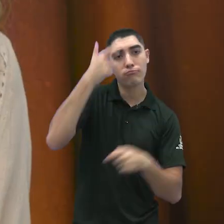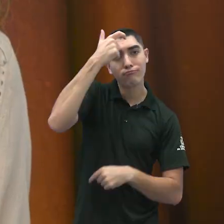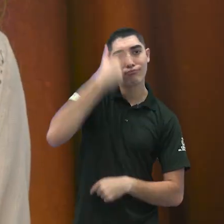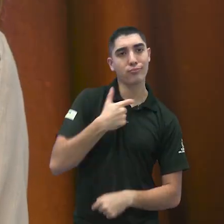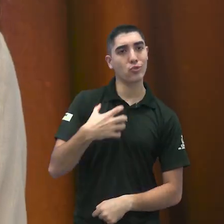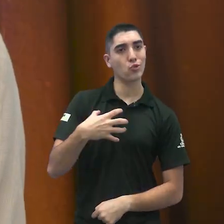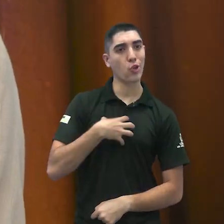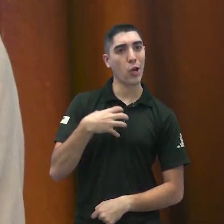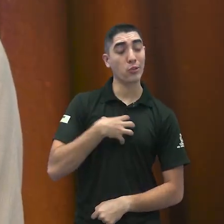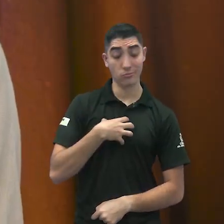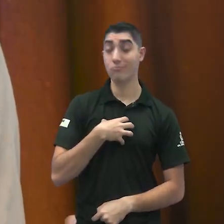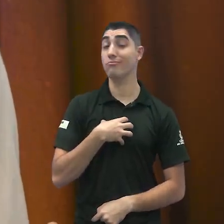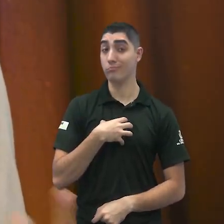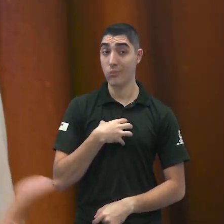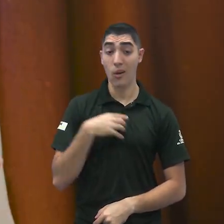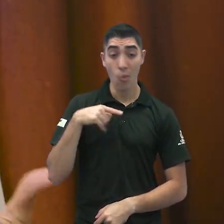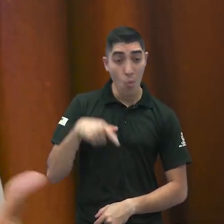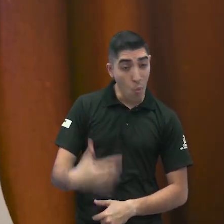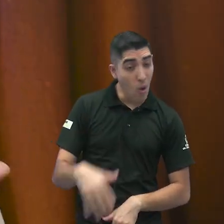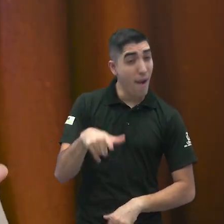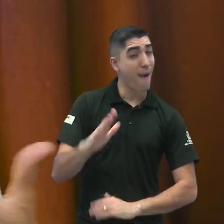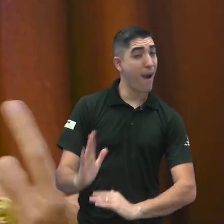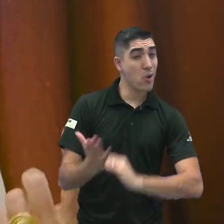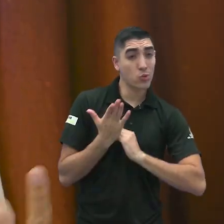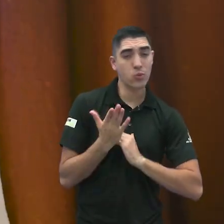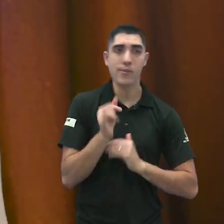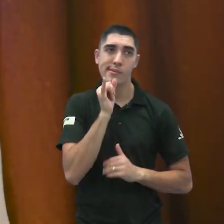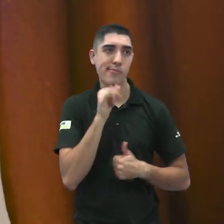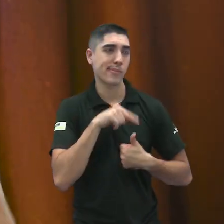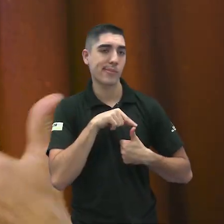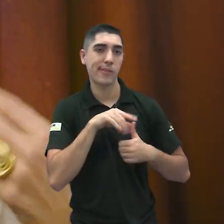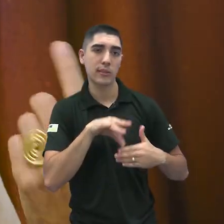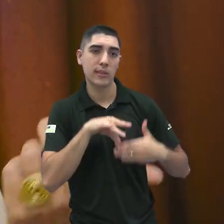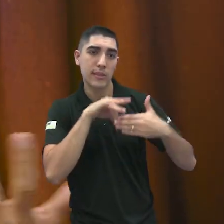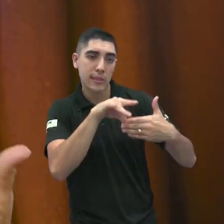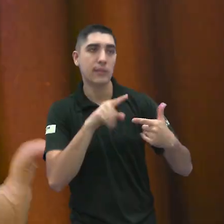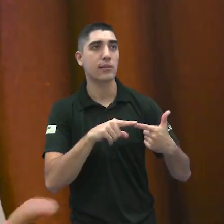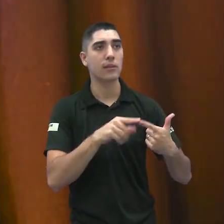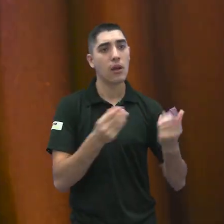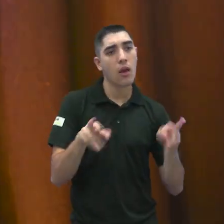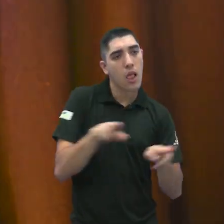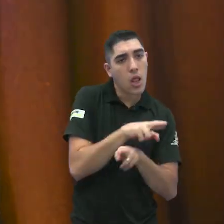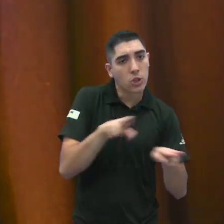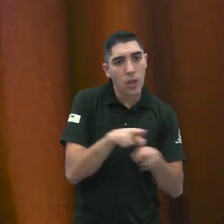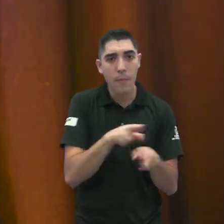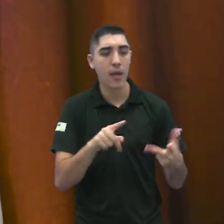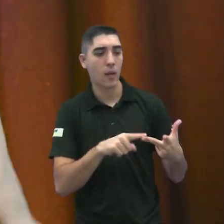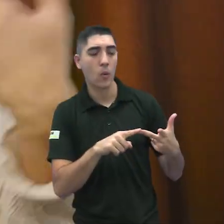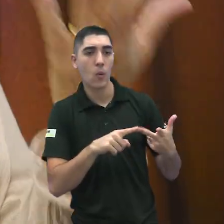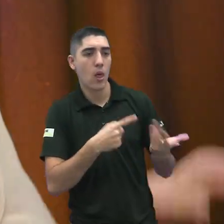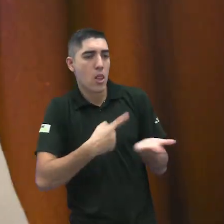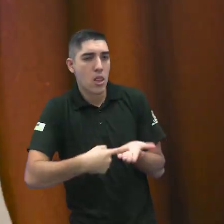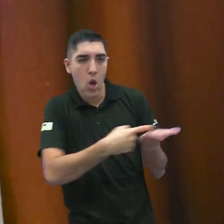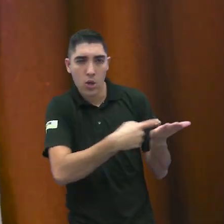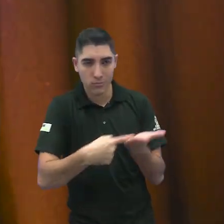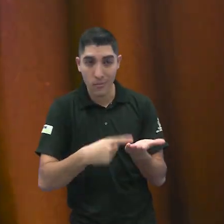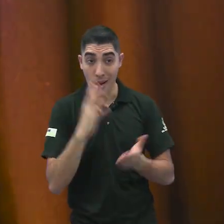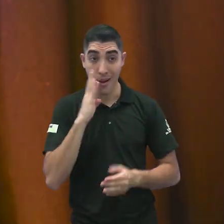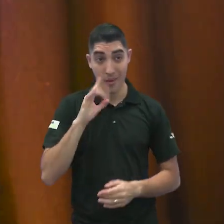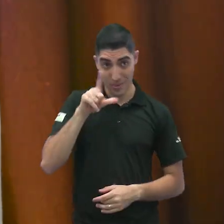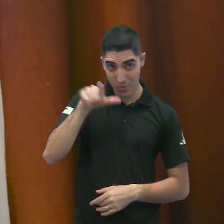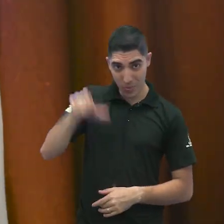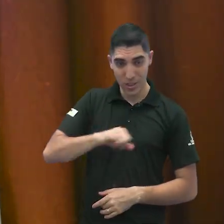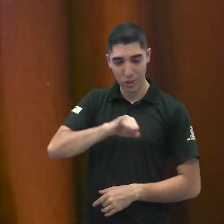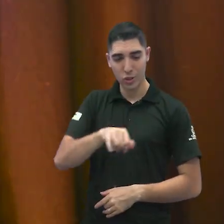a personalidade também. Então, isso ajuda muito na liderança, isso ajuda muito na relação interpessoal, nas negociações, é